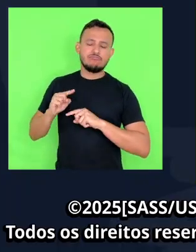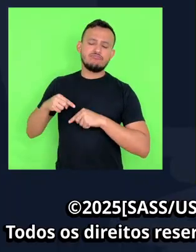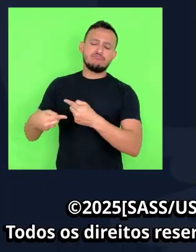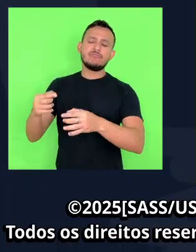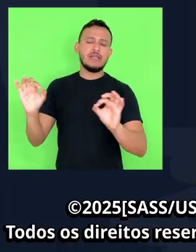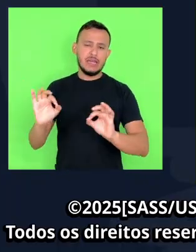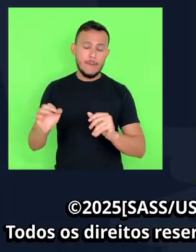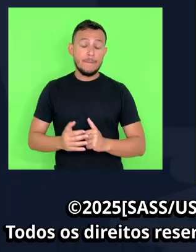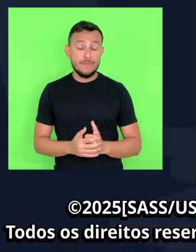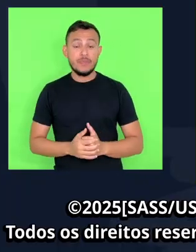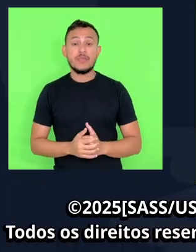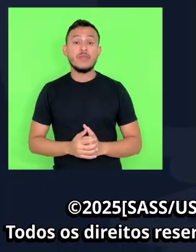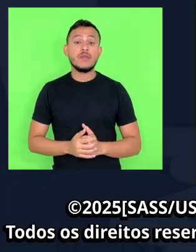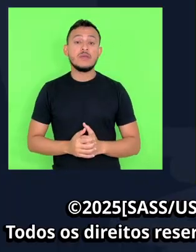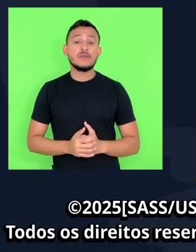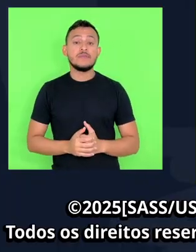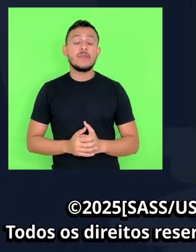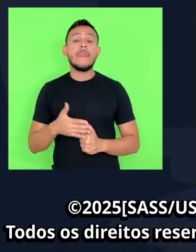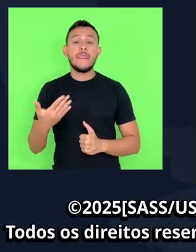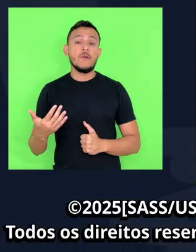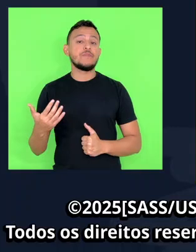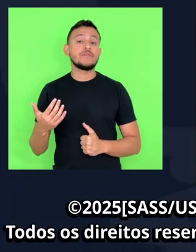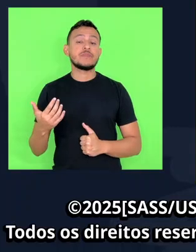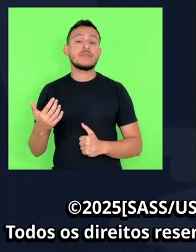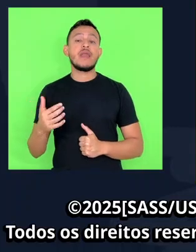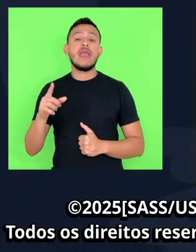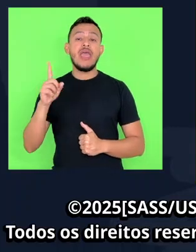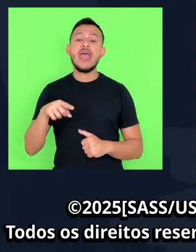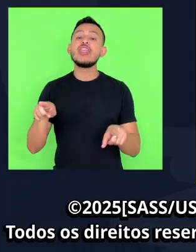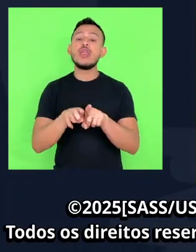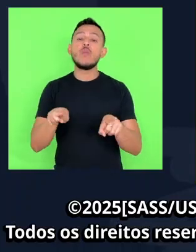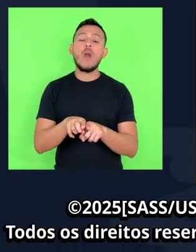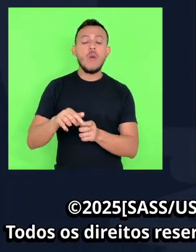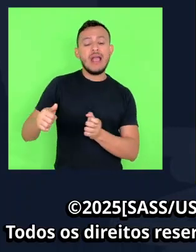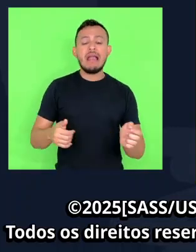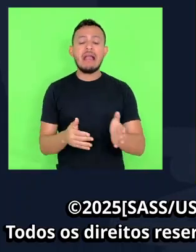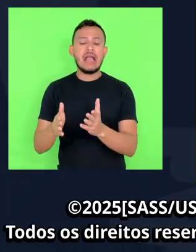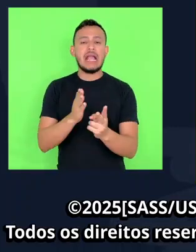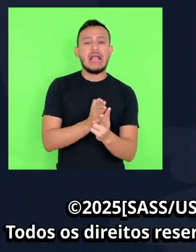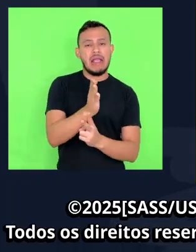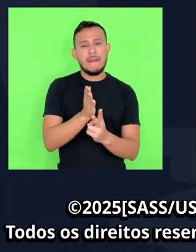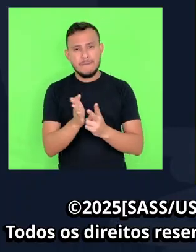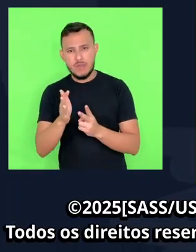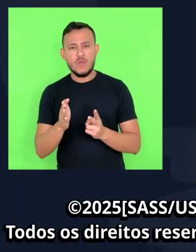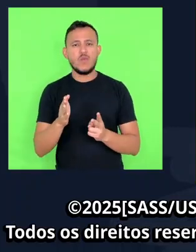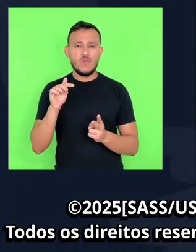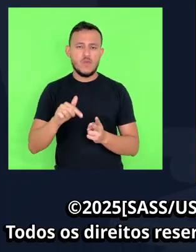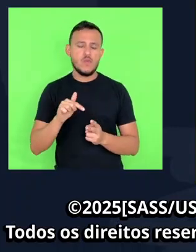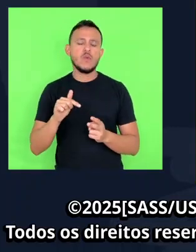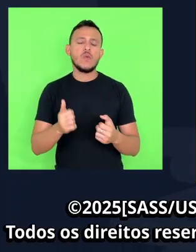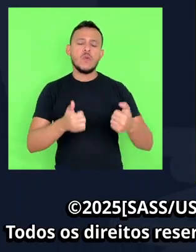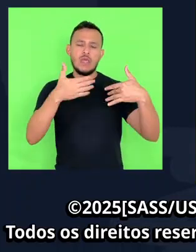transmissíveis. Então, começa aqui. A insegurança alimentar são caminhos, deixa eu explicar. Aqui são